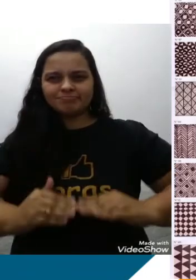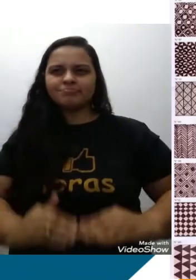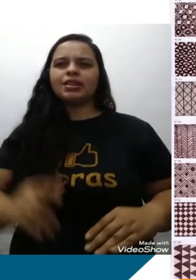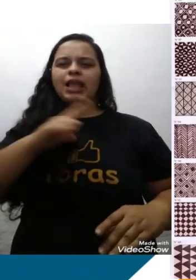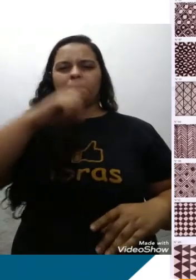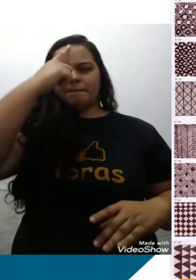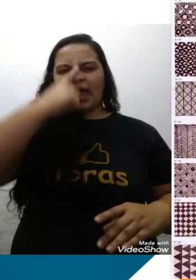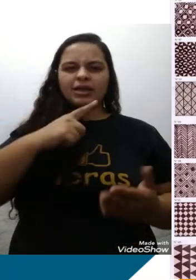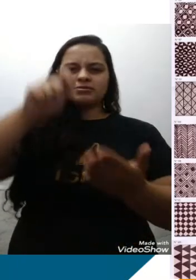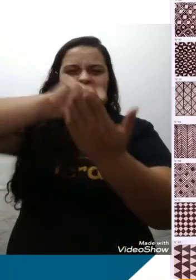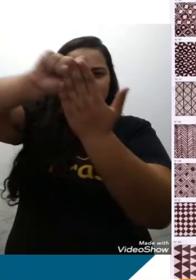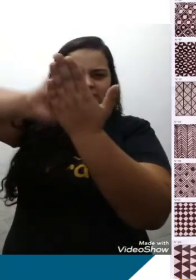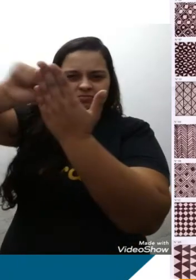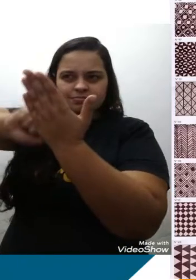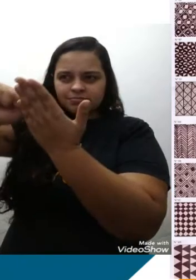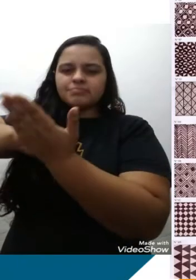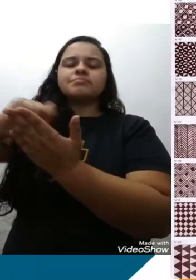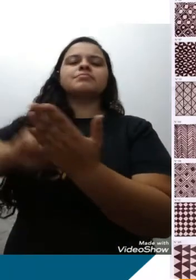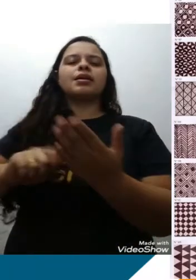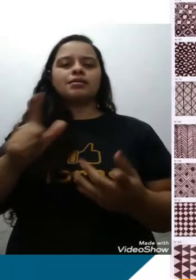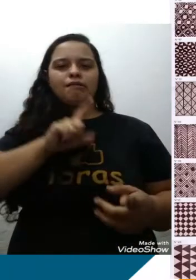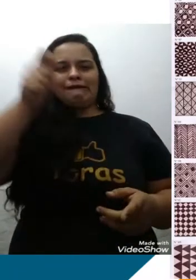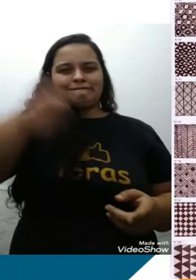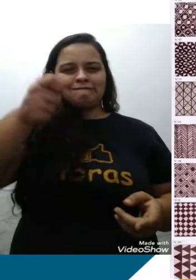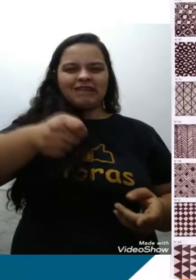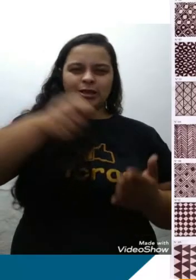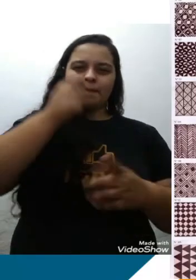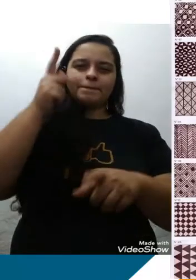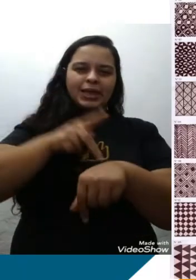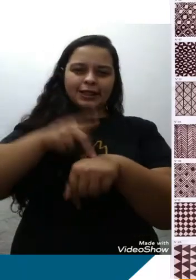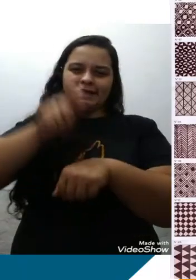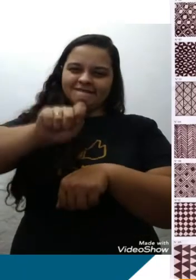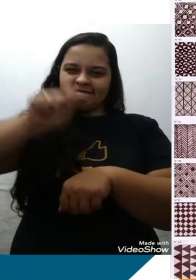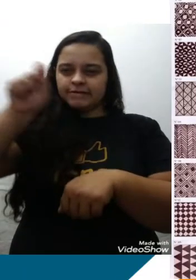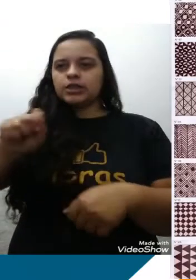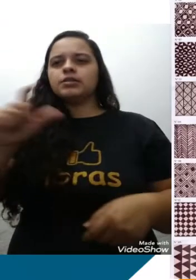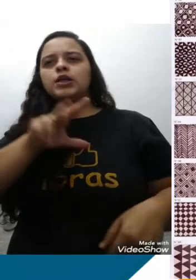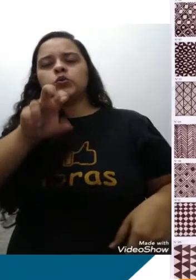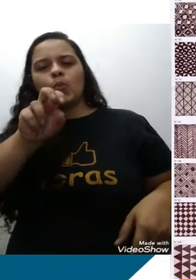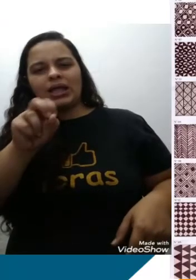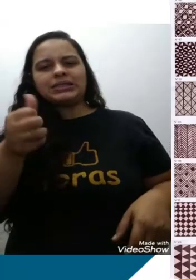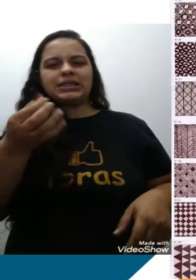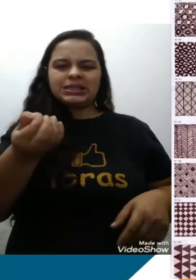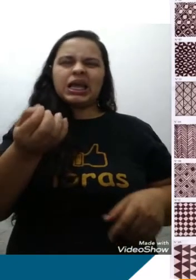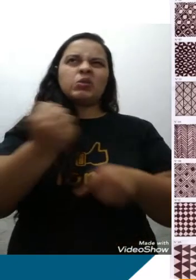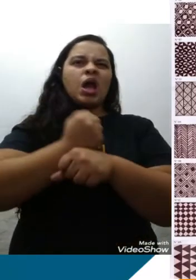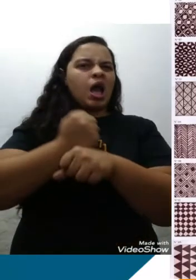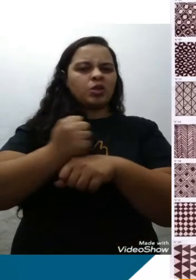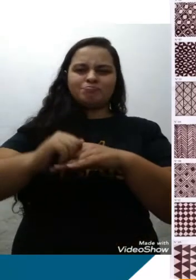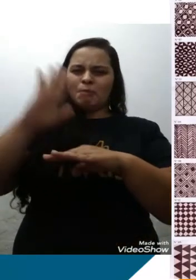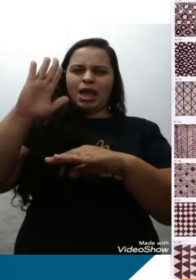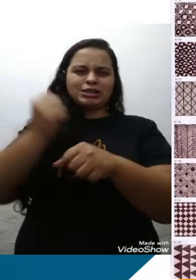iconografias rupestres. Aqui tem algumas imagens que são aqueles desenhos ou gravuras nas pedras com 50, 60 e